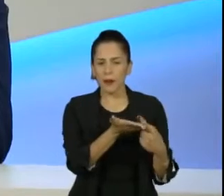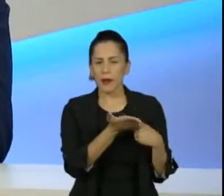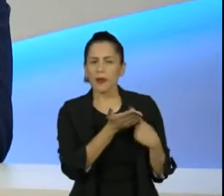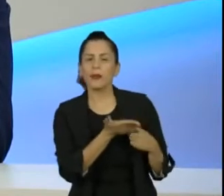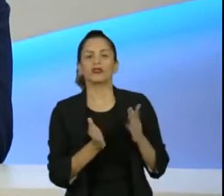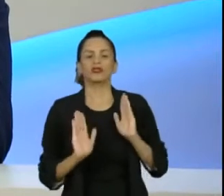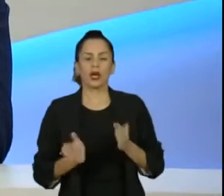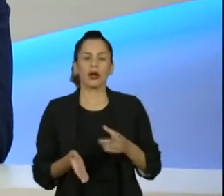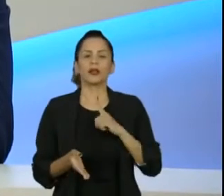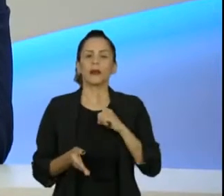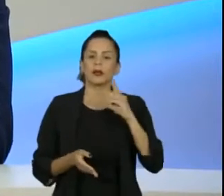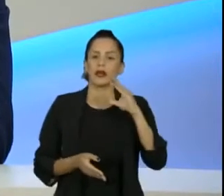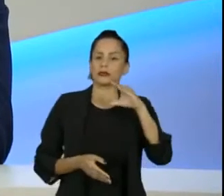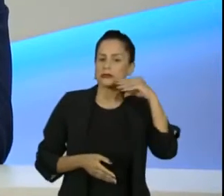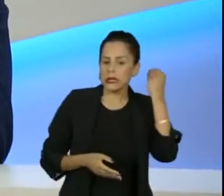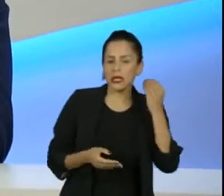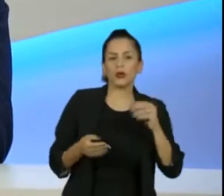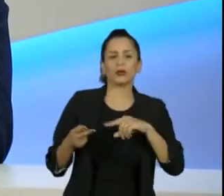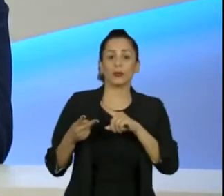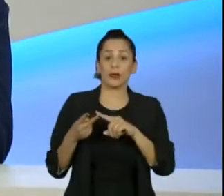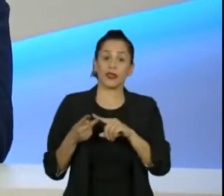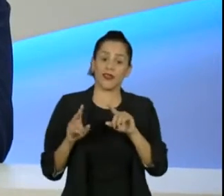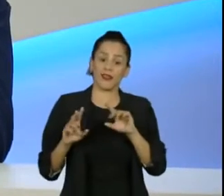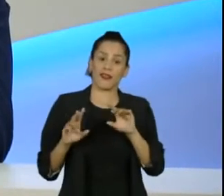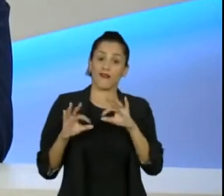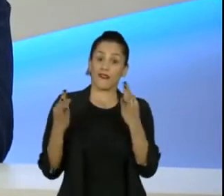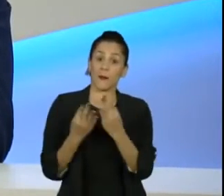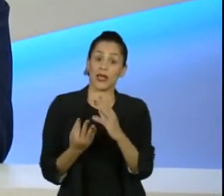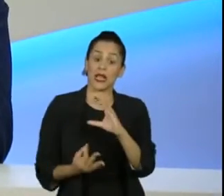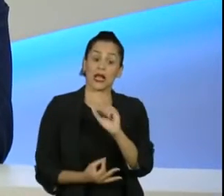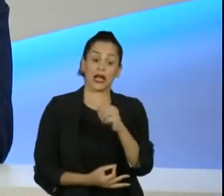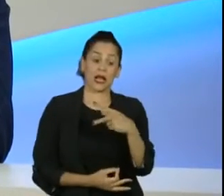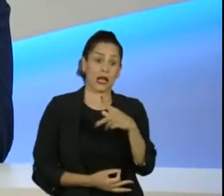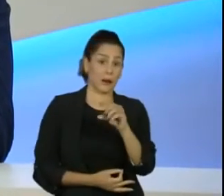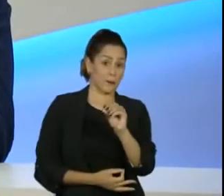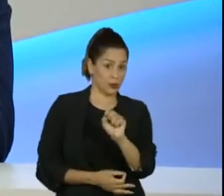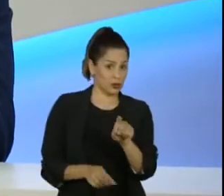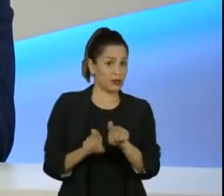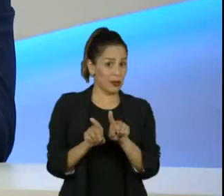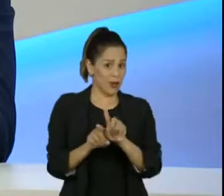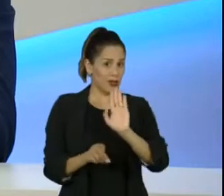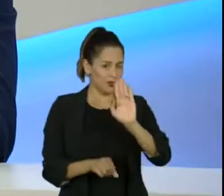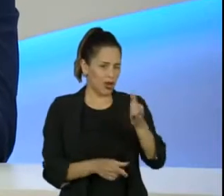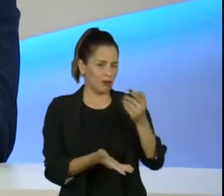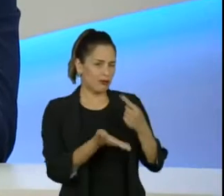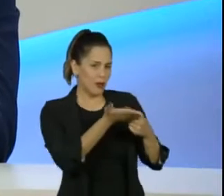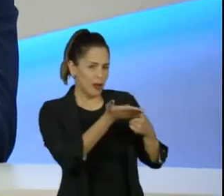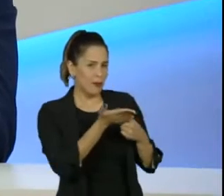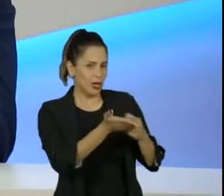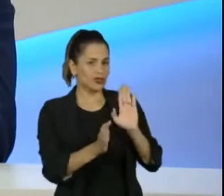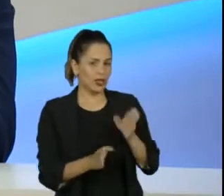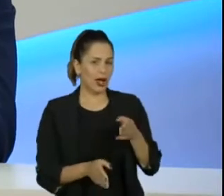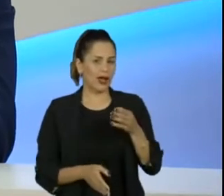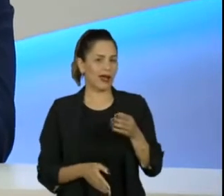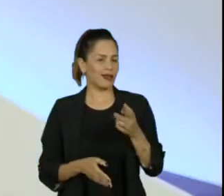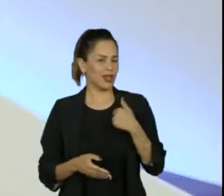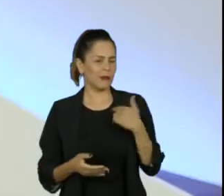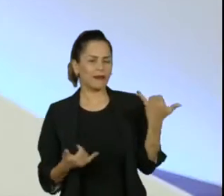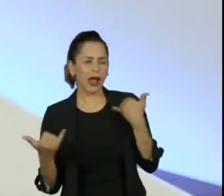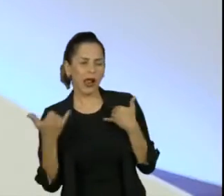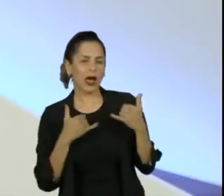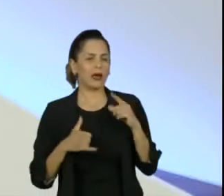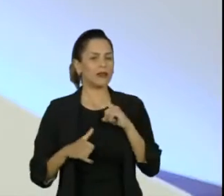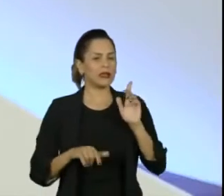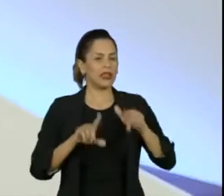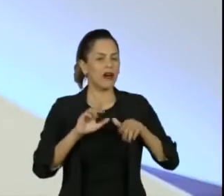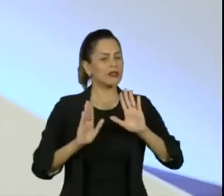Ciro Gomes, o senhor tem uma boa relação com a família Campos, né? Já esses dias ouço até de uma aliança PSD-PSB também, em